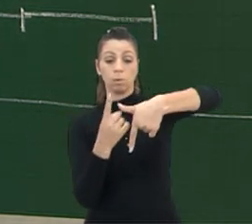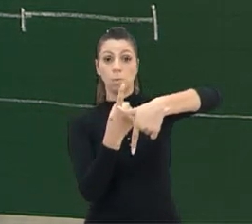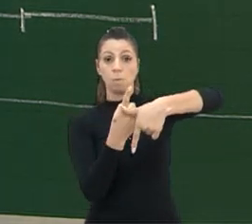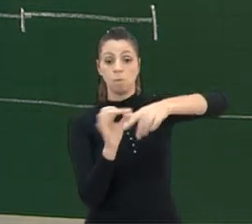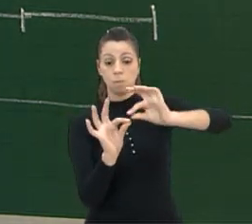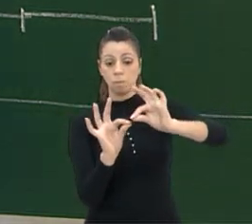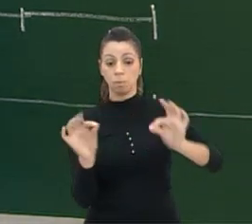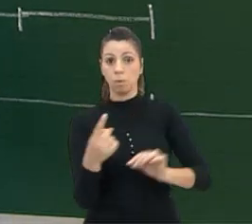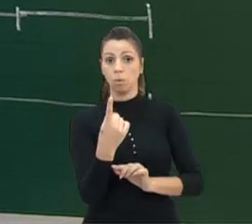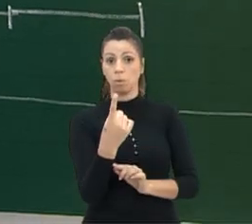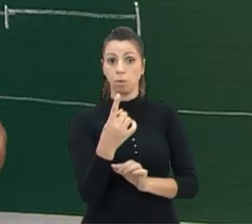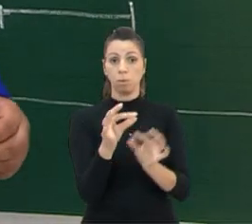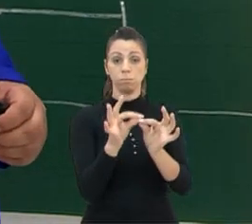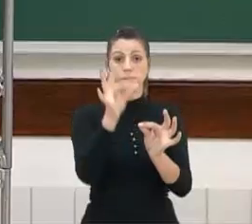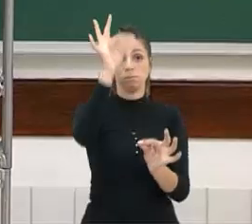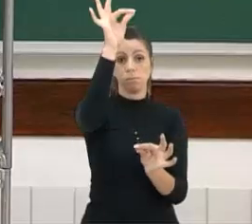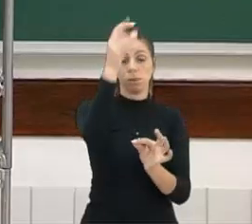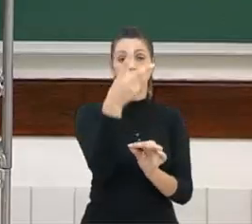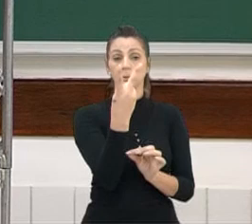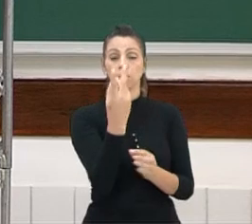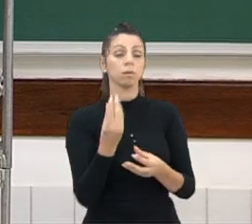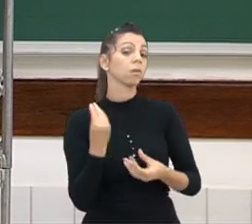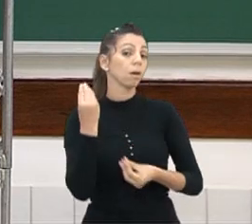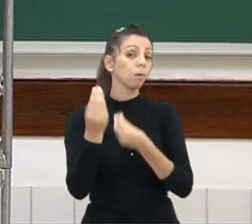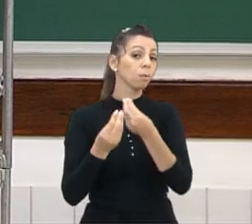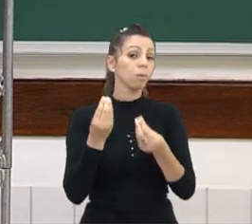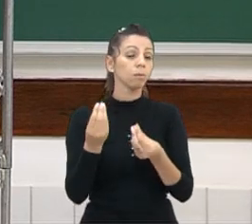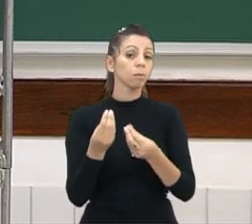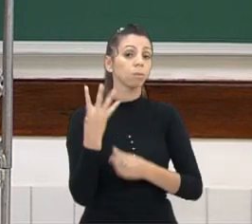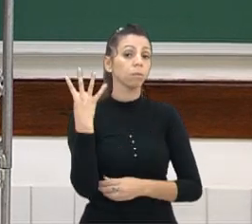4? Como que fica o 4?